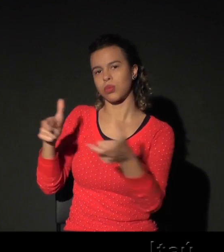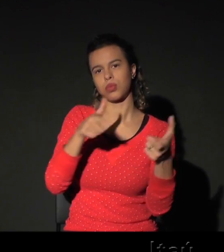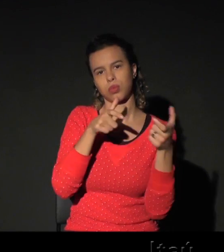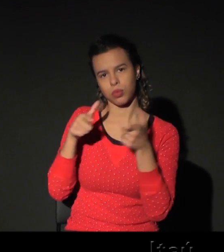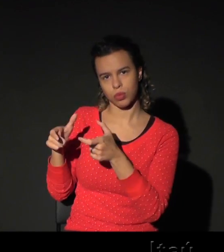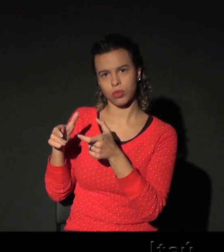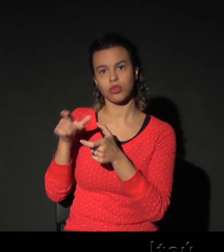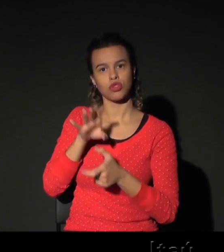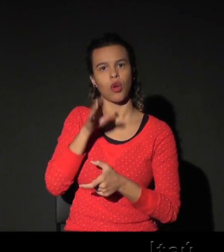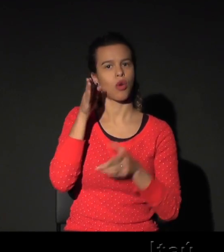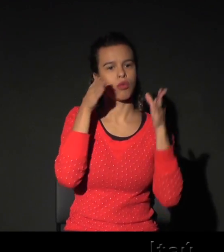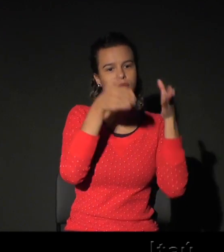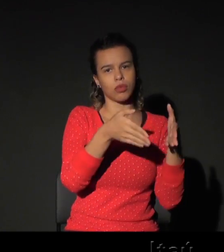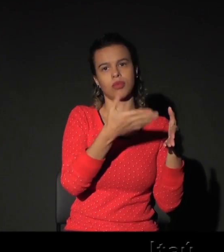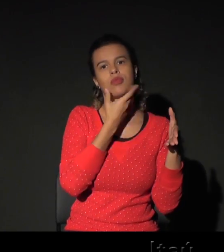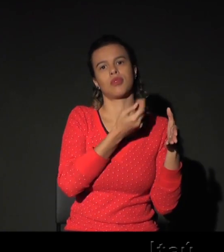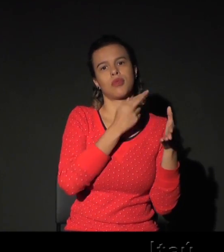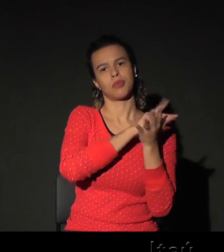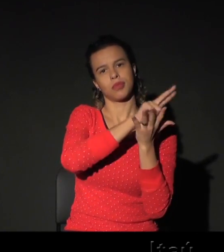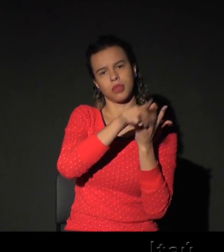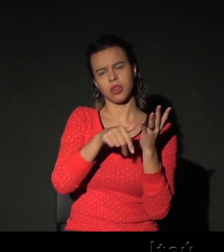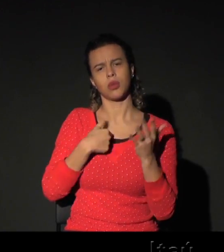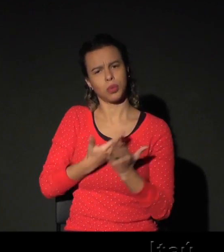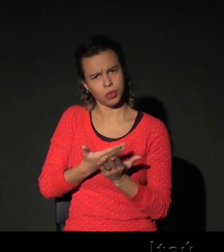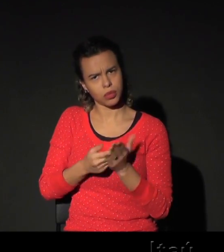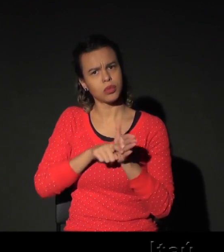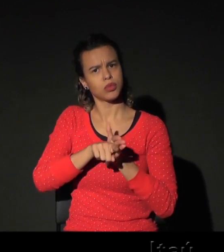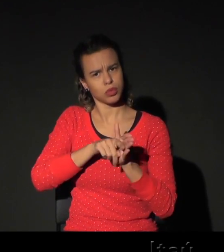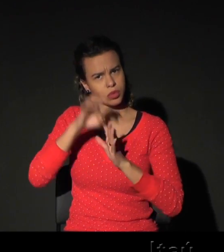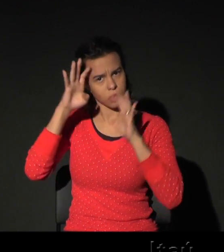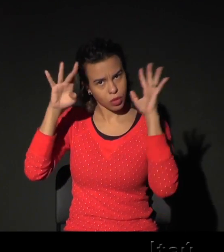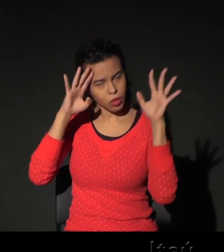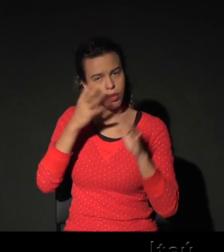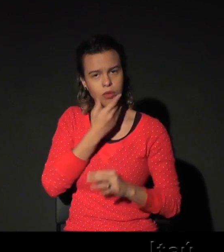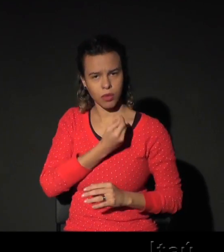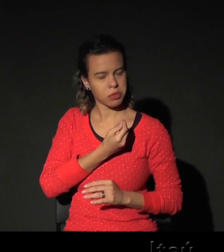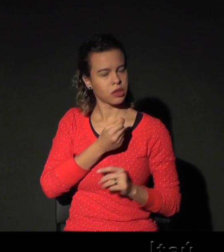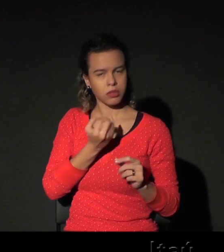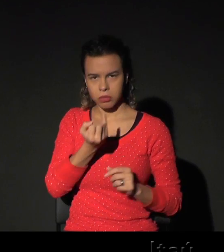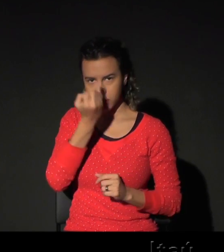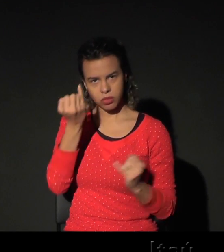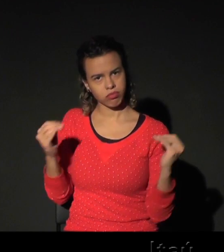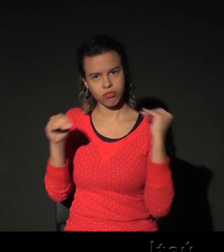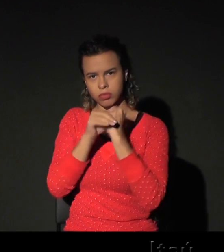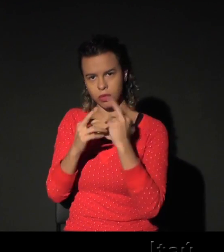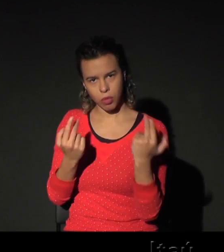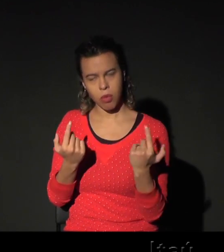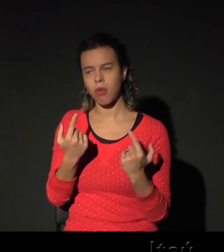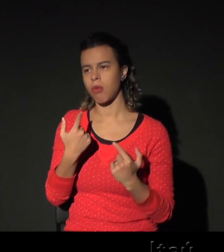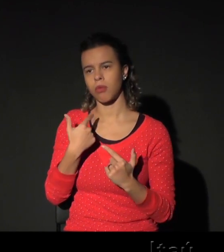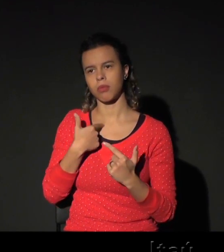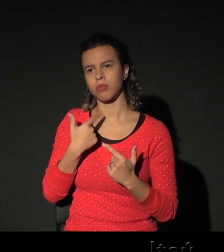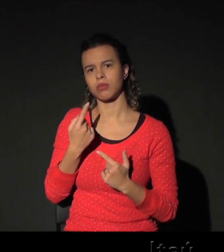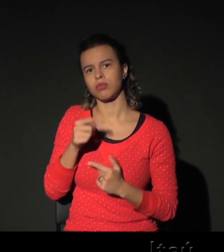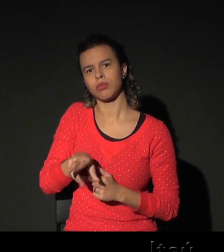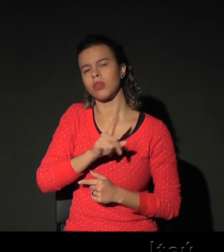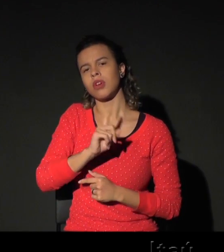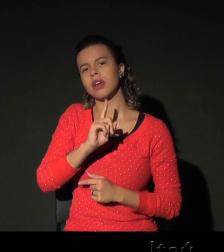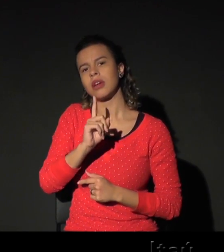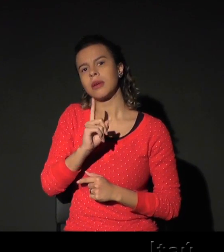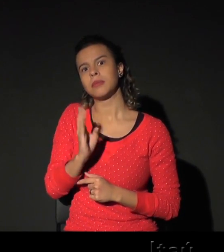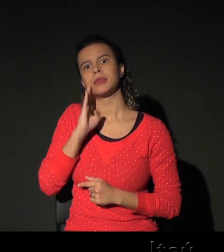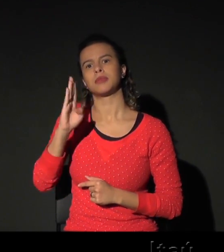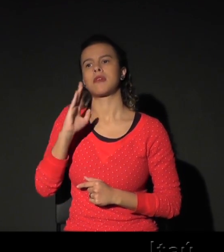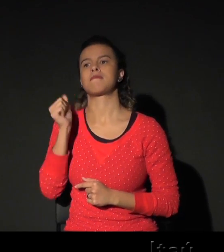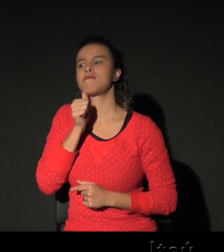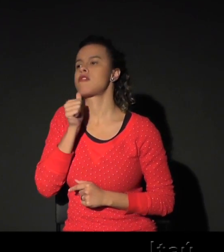daqueles lugares Né estudo vários teóricos homens importantíssimos isso não não é isso em absoluto porque acaba ficando